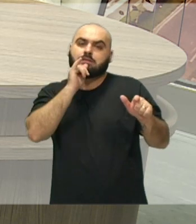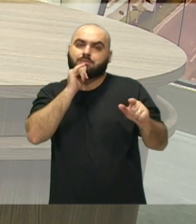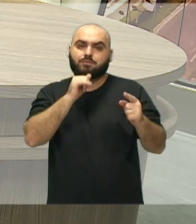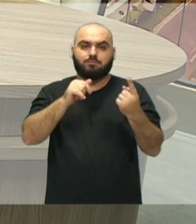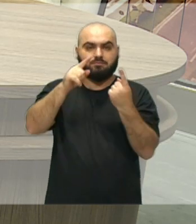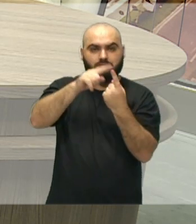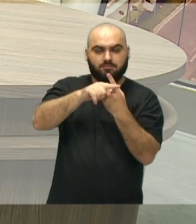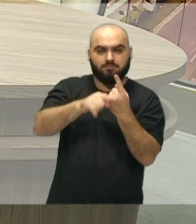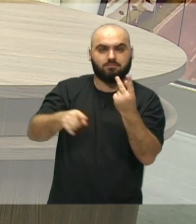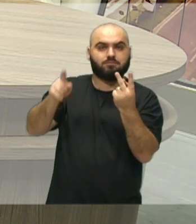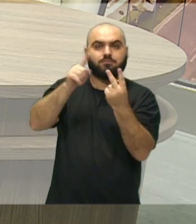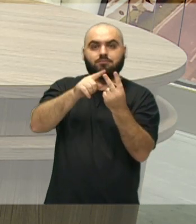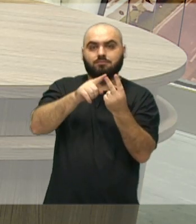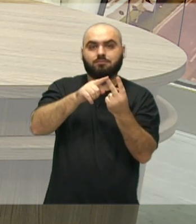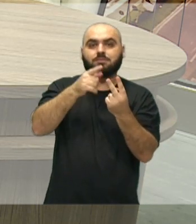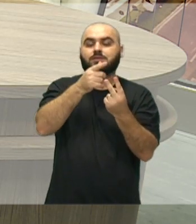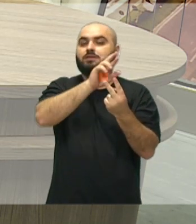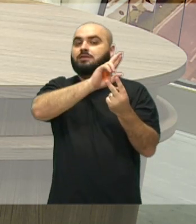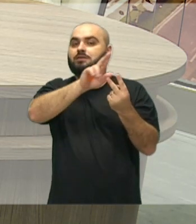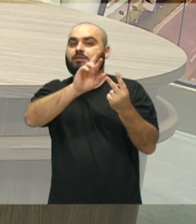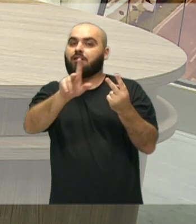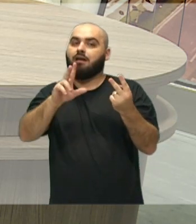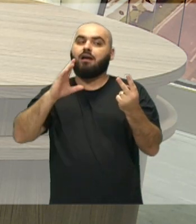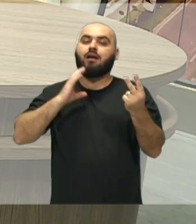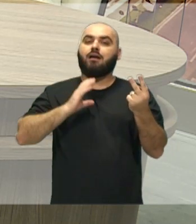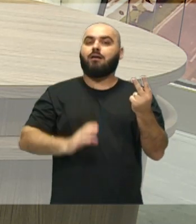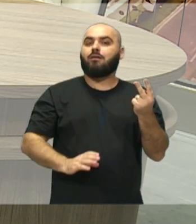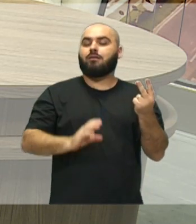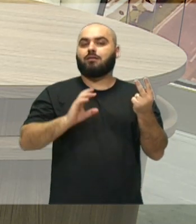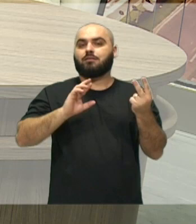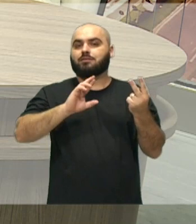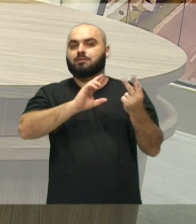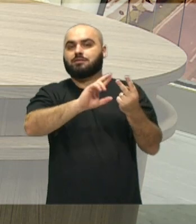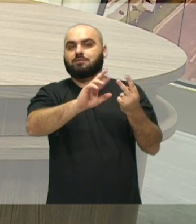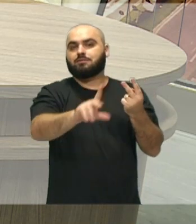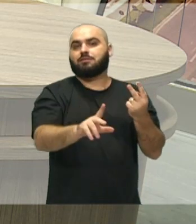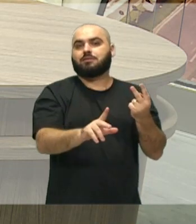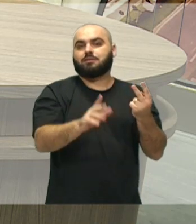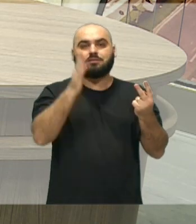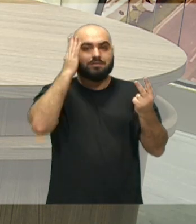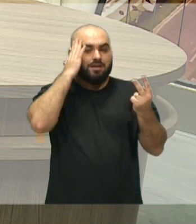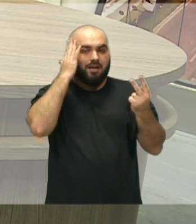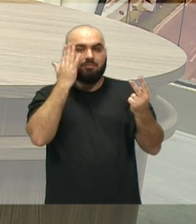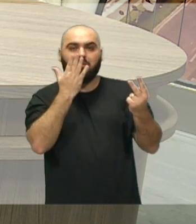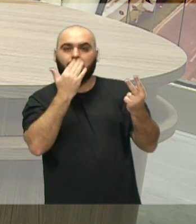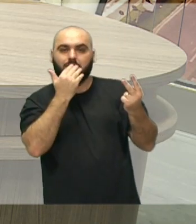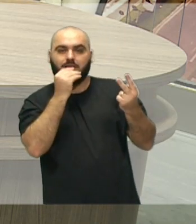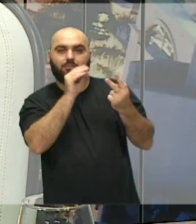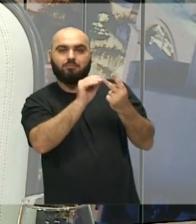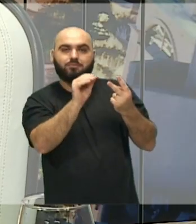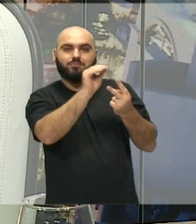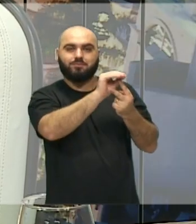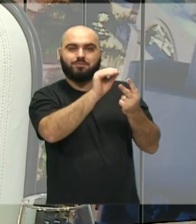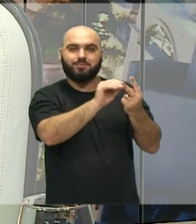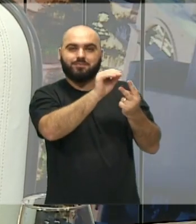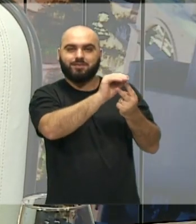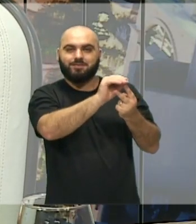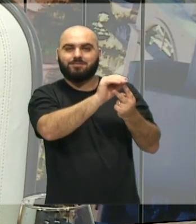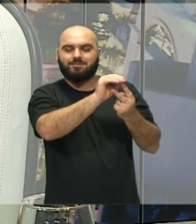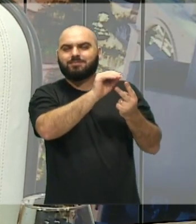têm comportamentos, né? Como eles, ou se coçar, ou regurgitar um no bico do outro,